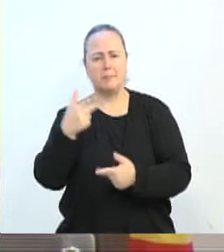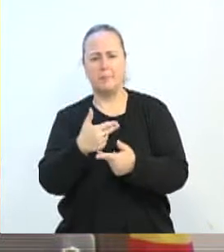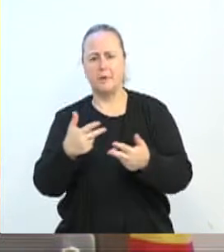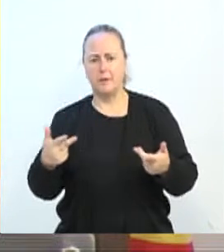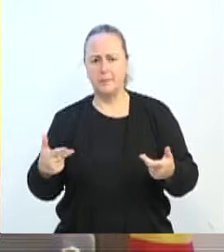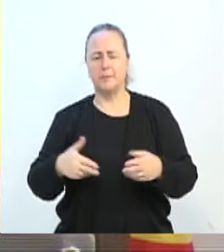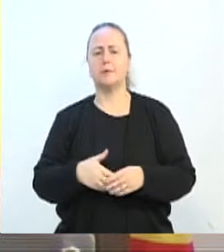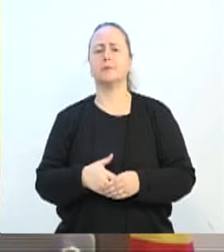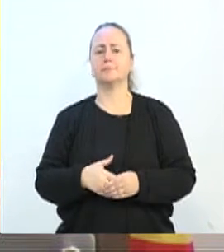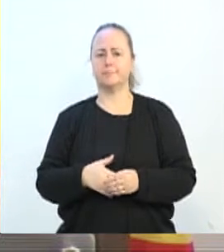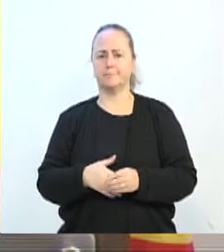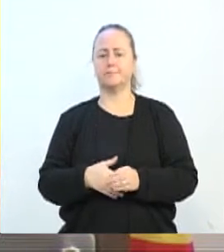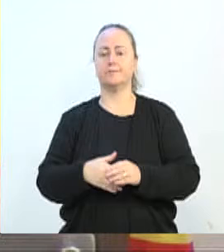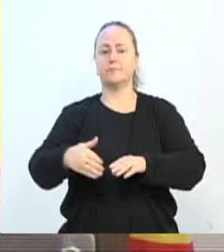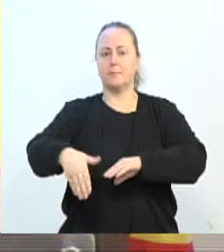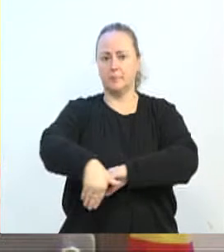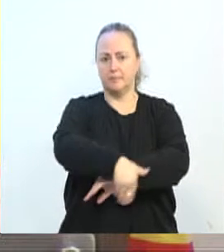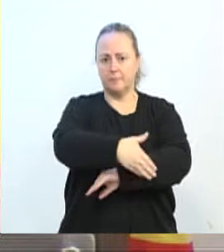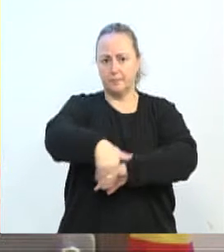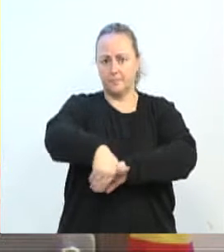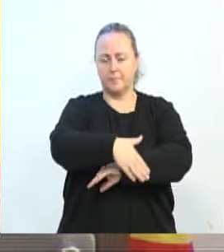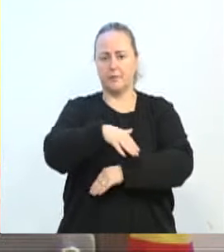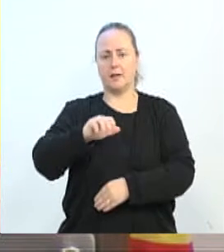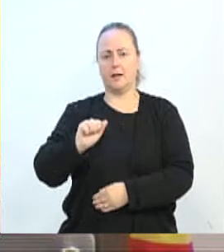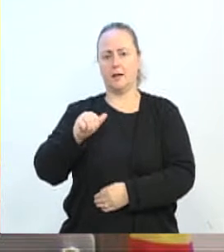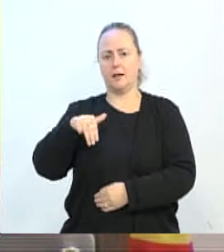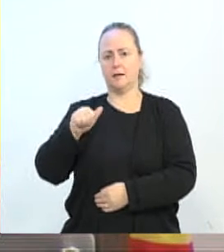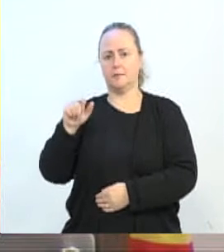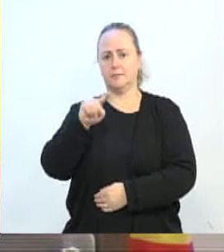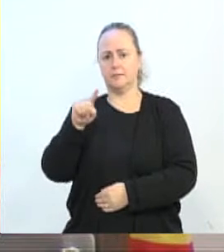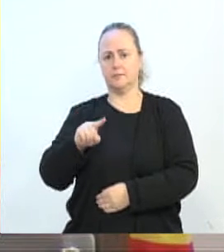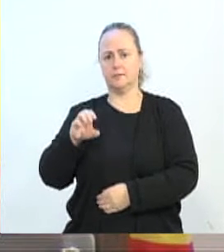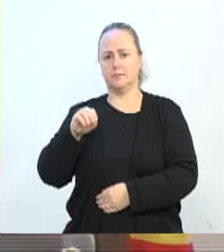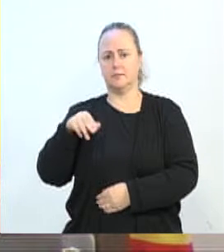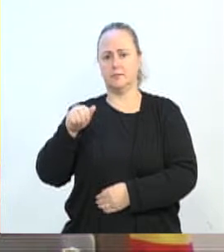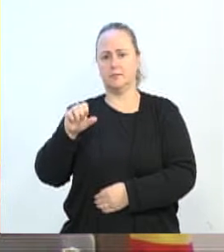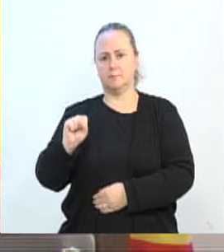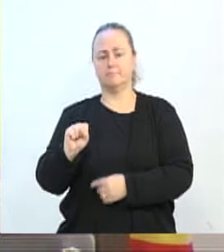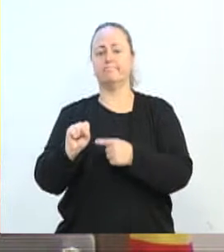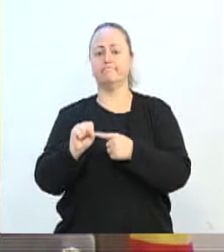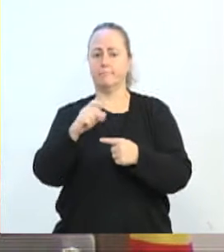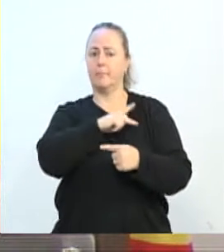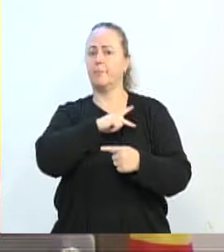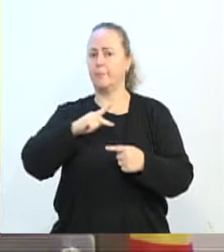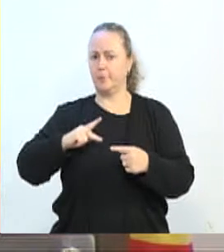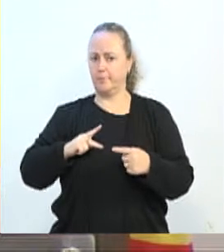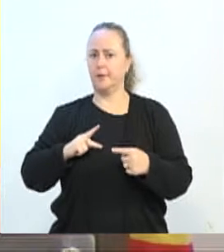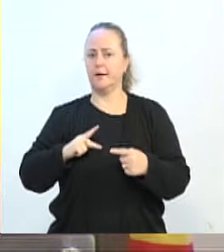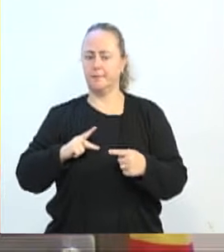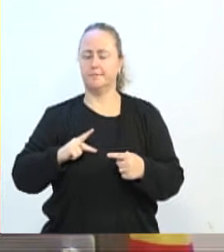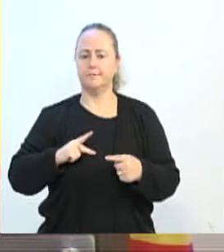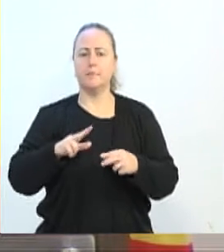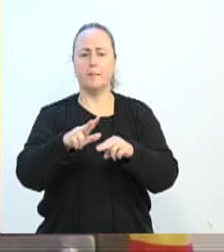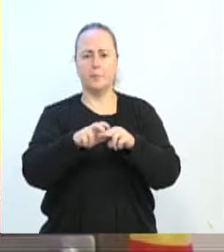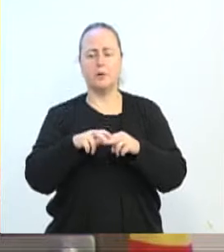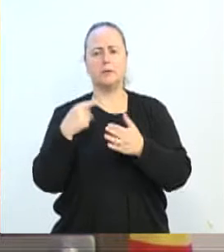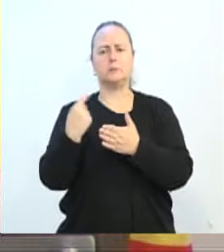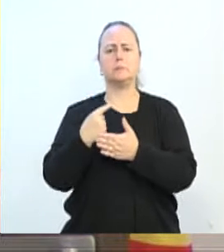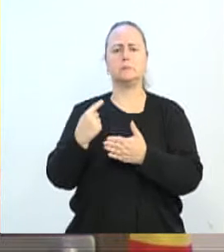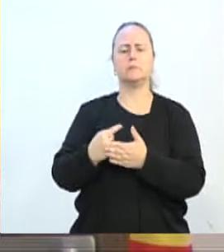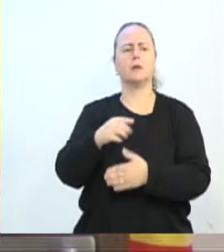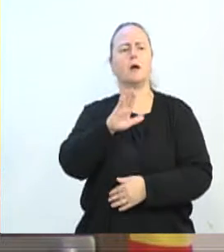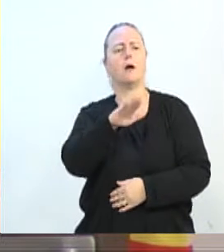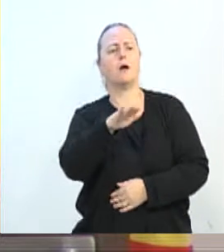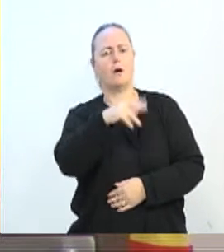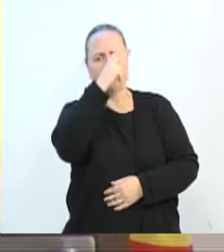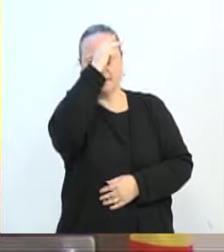que sim a Rua Amazonas é uma via urbana e Pública dentro da nossa cidade e nos questionam e o poder público